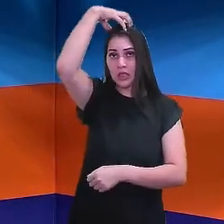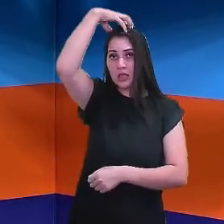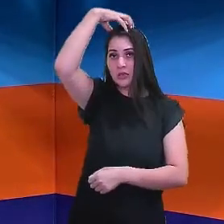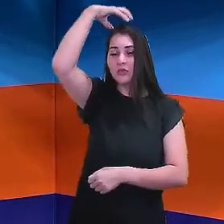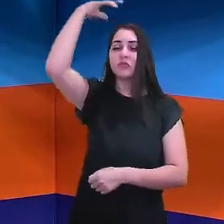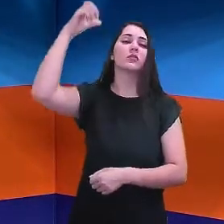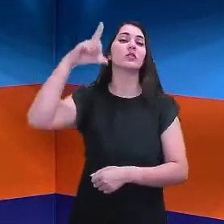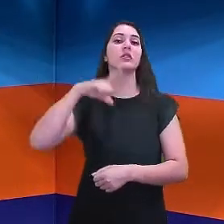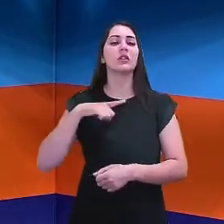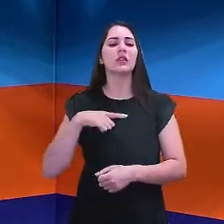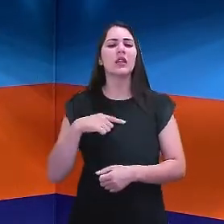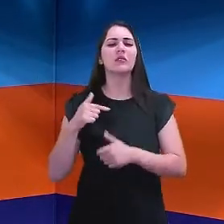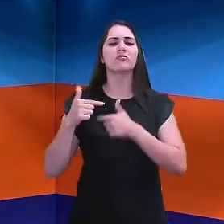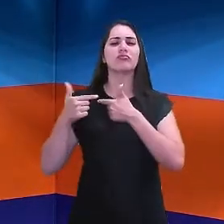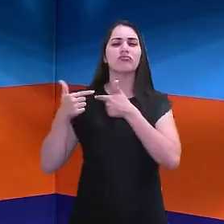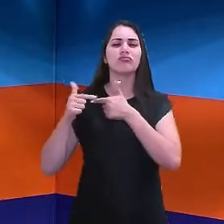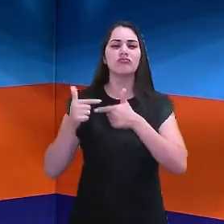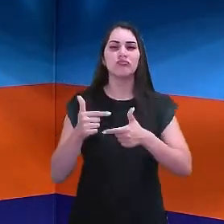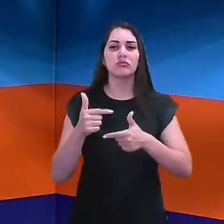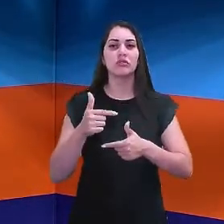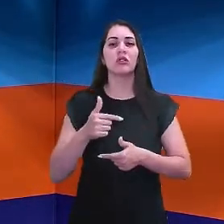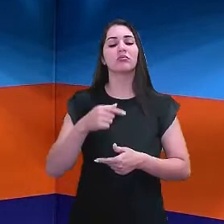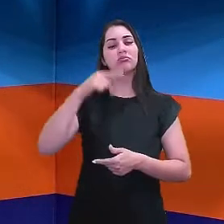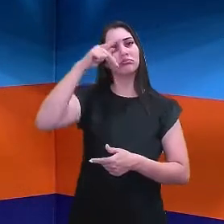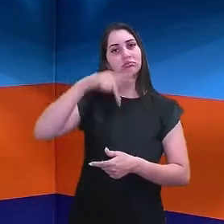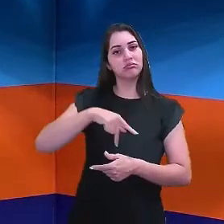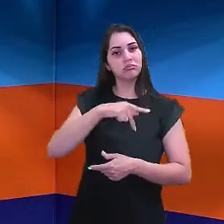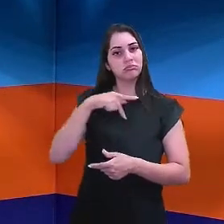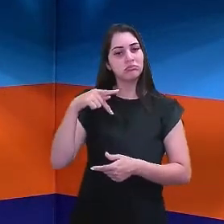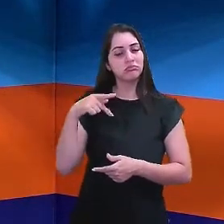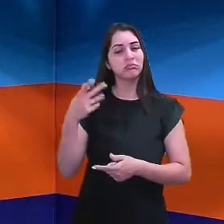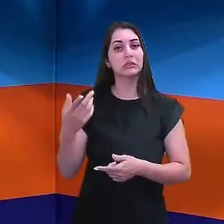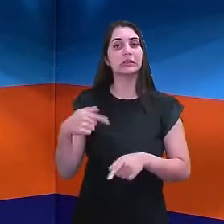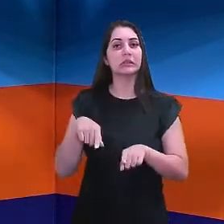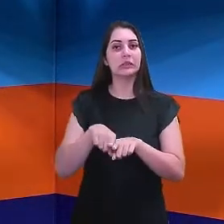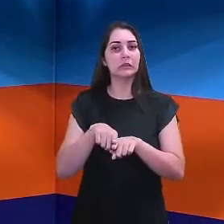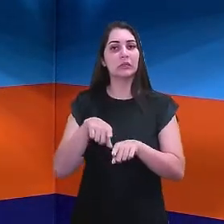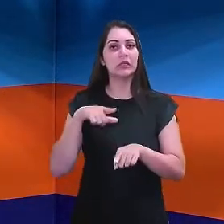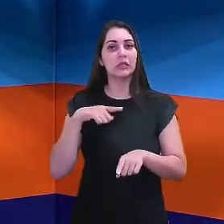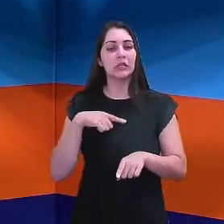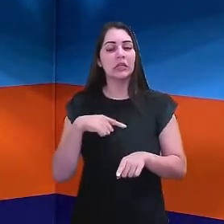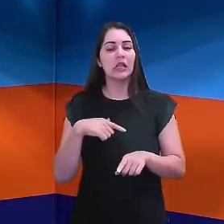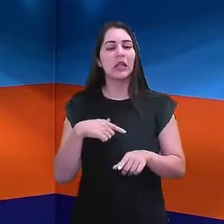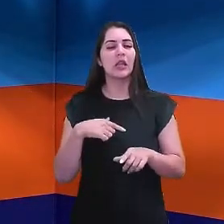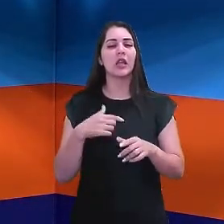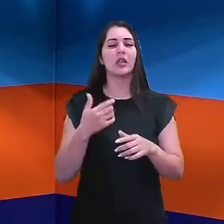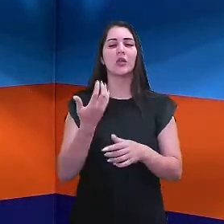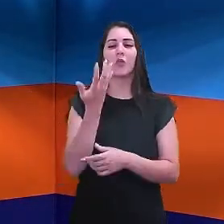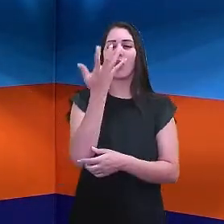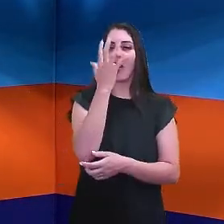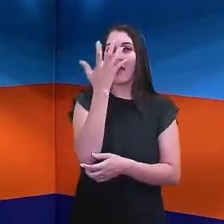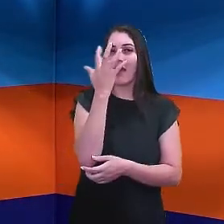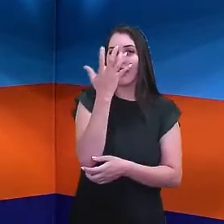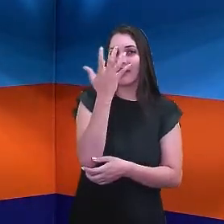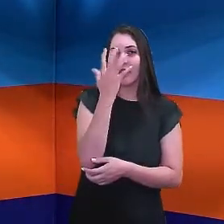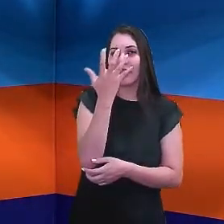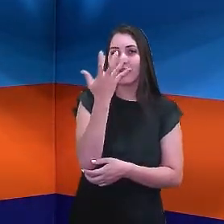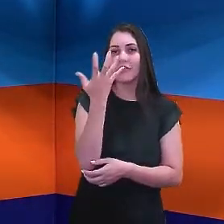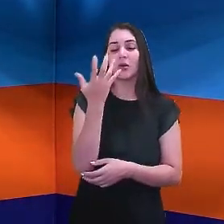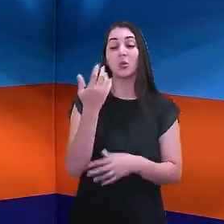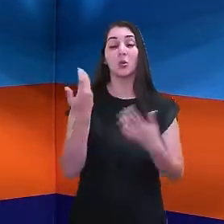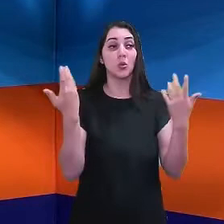tradição cristã. Daí depois vem o carnaval. A gente comemora, vou falar um pouquinho de cada um depois, com calma.